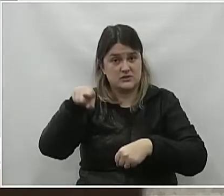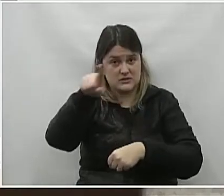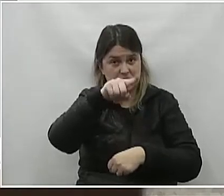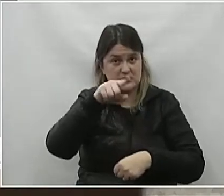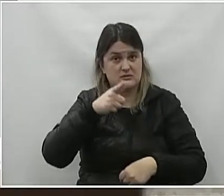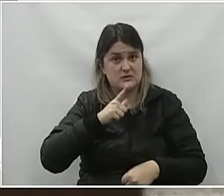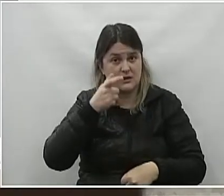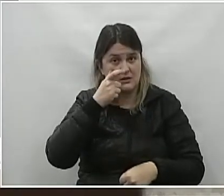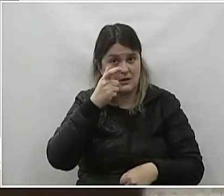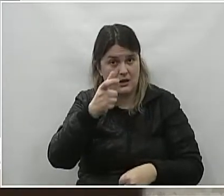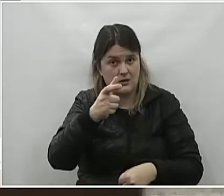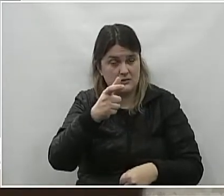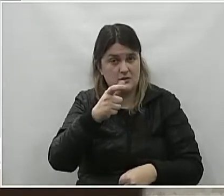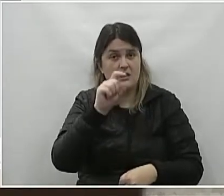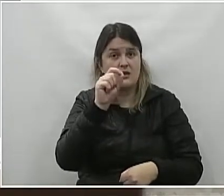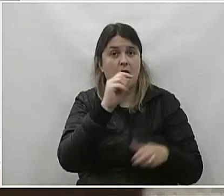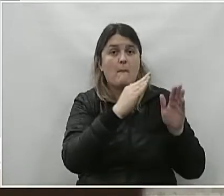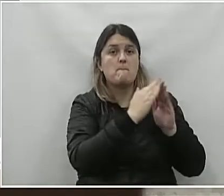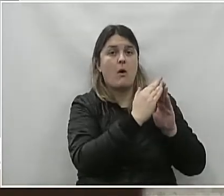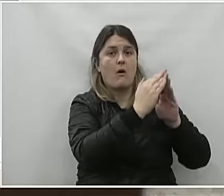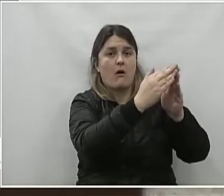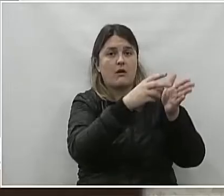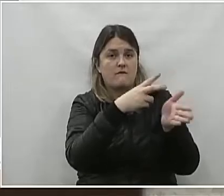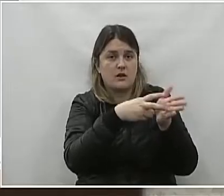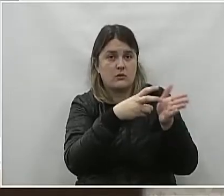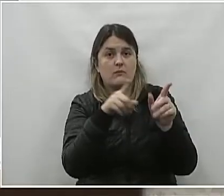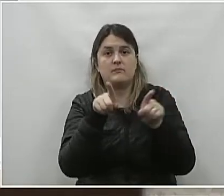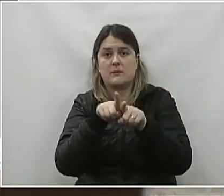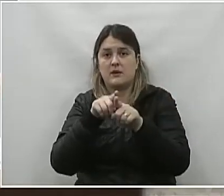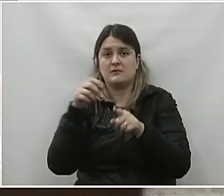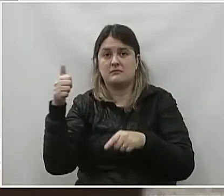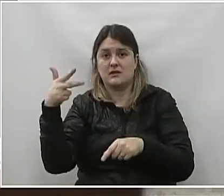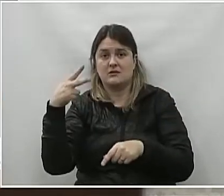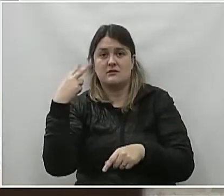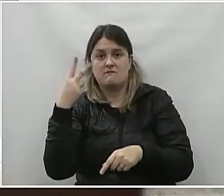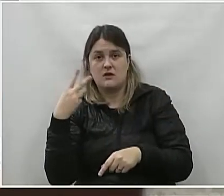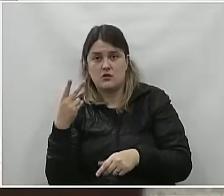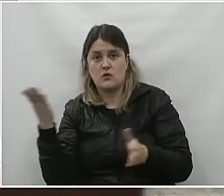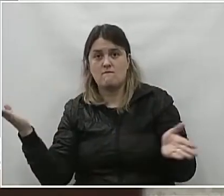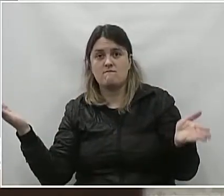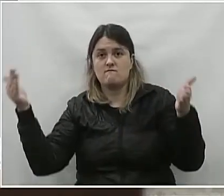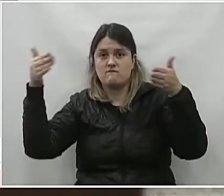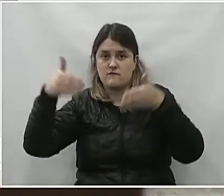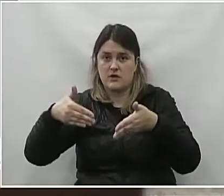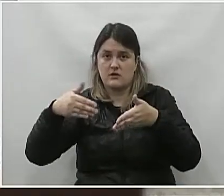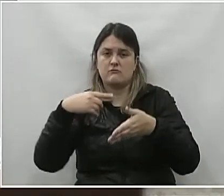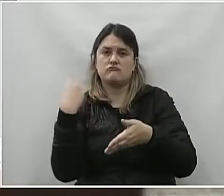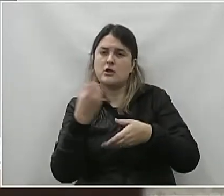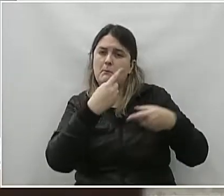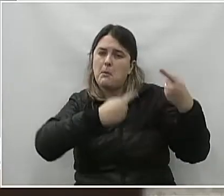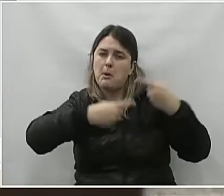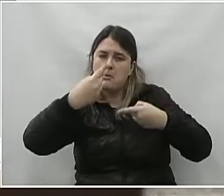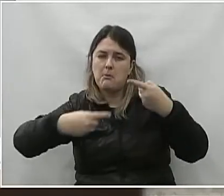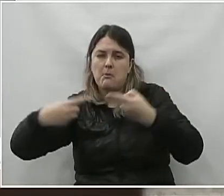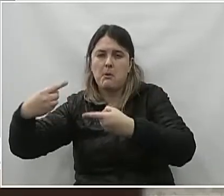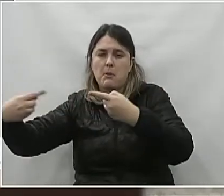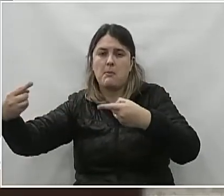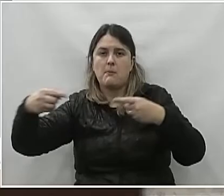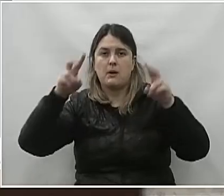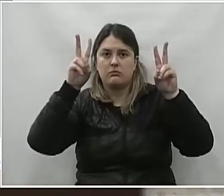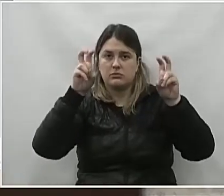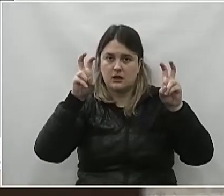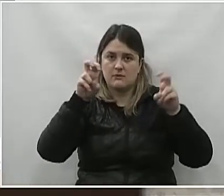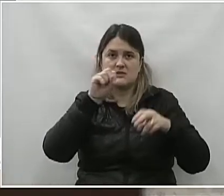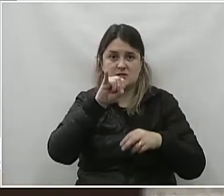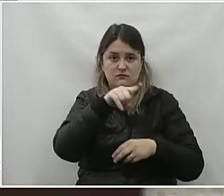interesse tanto dos ferroviários como dos vereadores, para estarmos aqui debatendo a respeito do assunto.